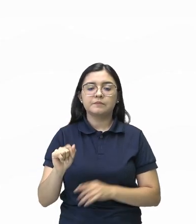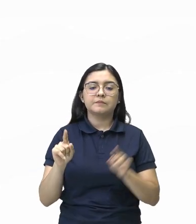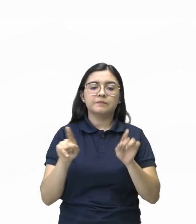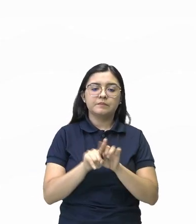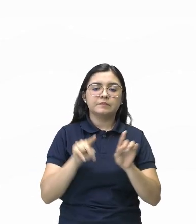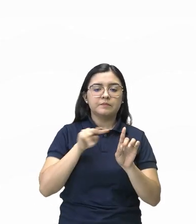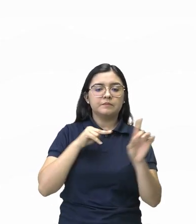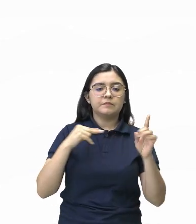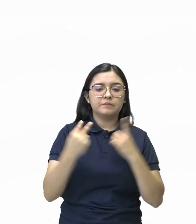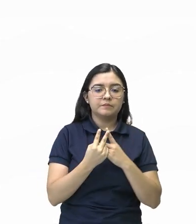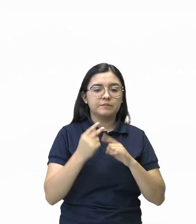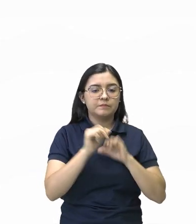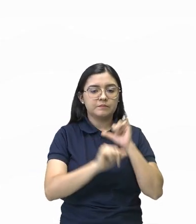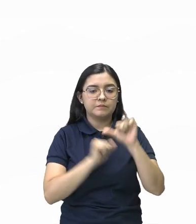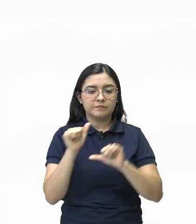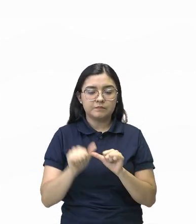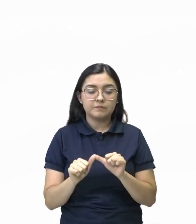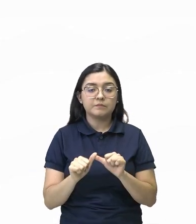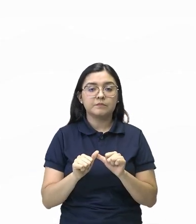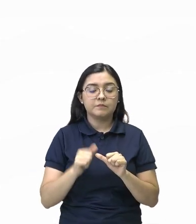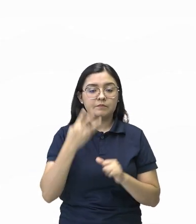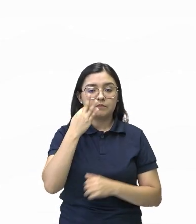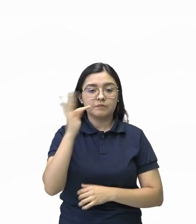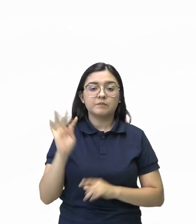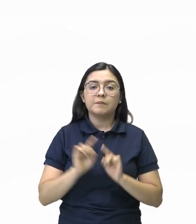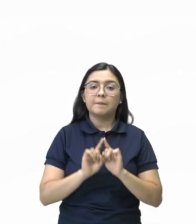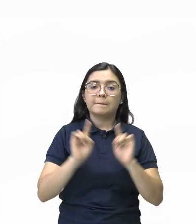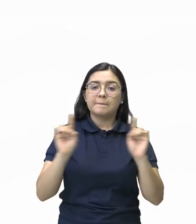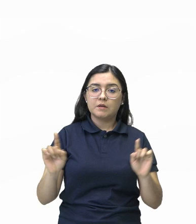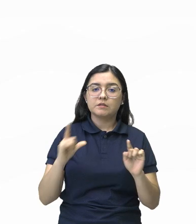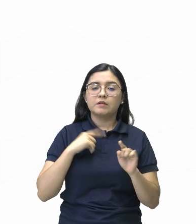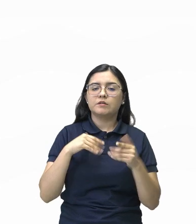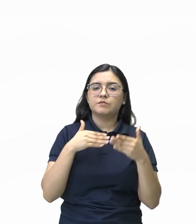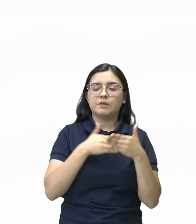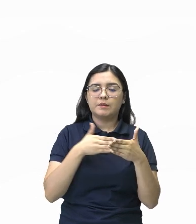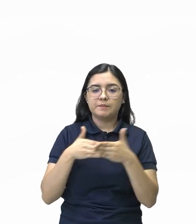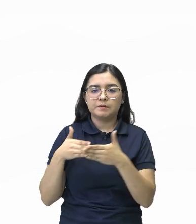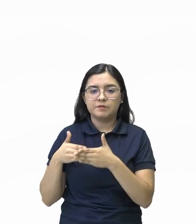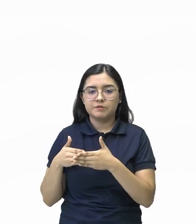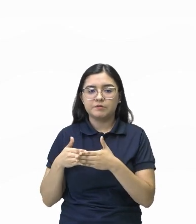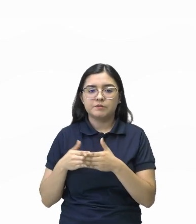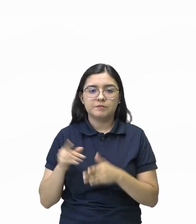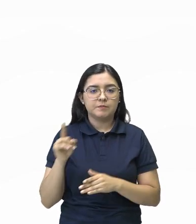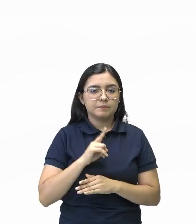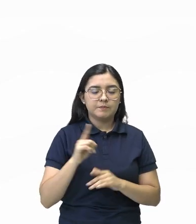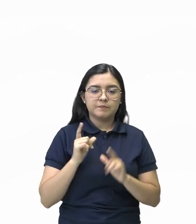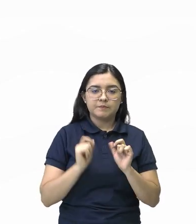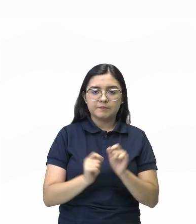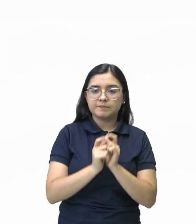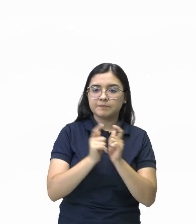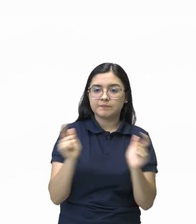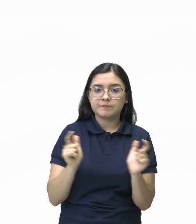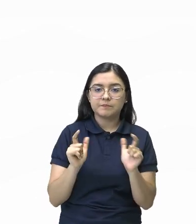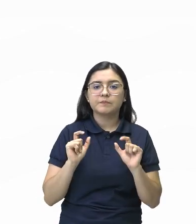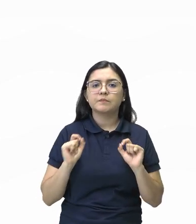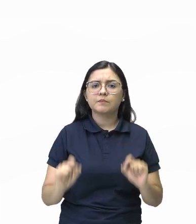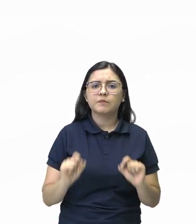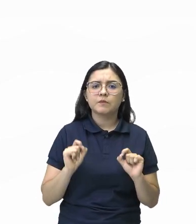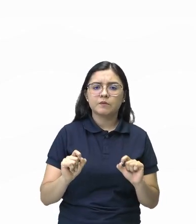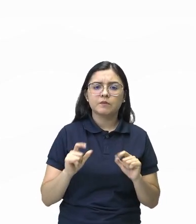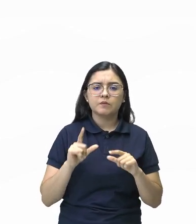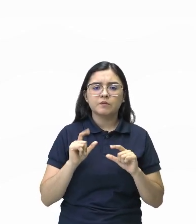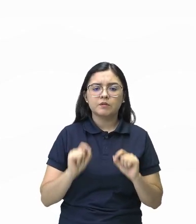reformulando o lamarquismo, porém de forma limitada, né? Não é uma forma ampliada. E o que é